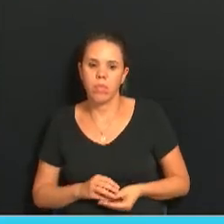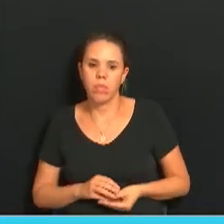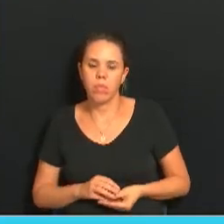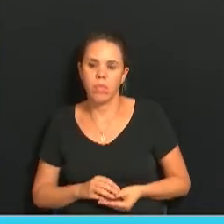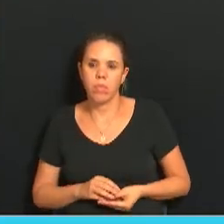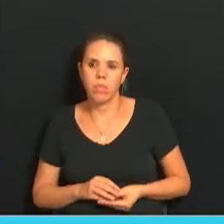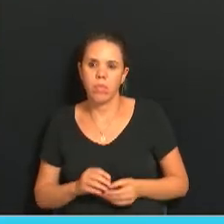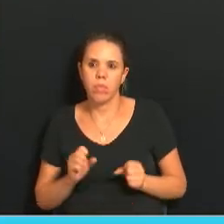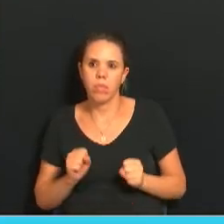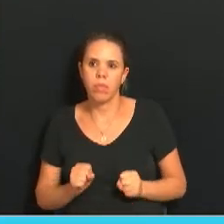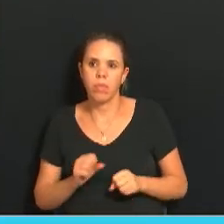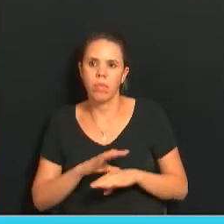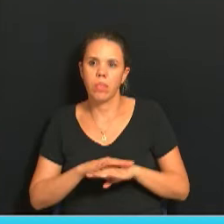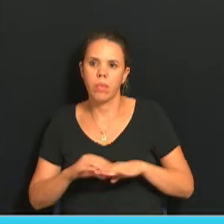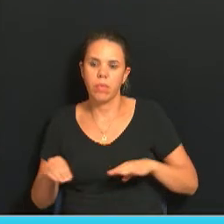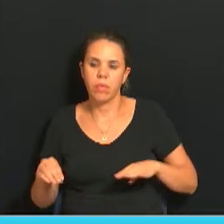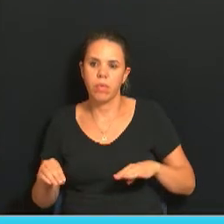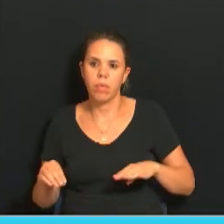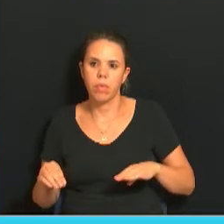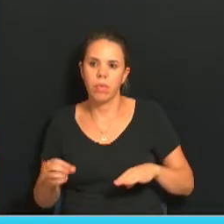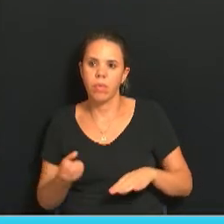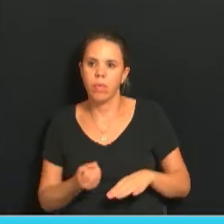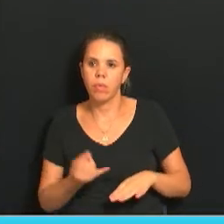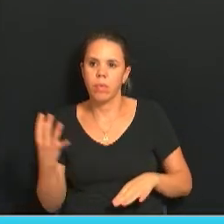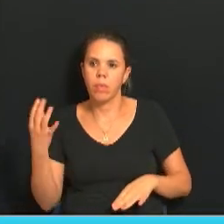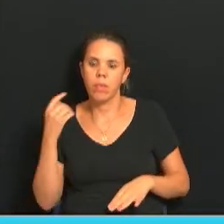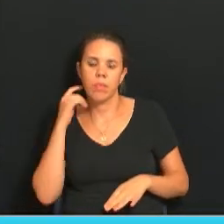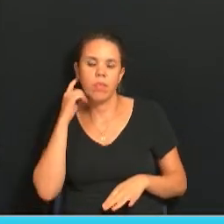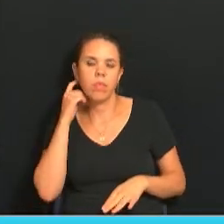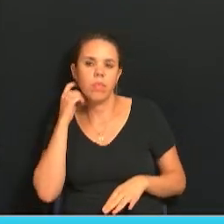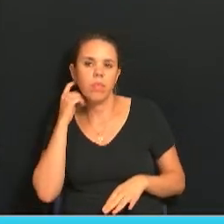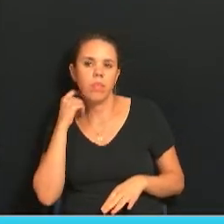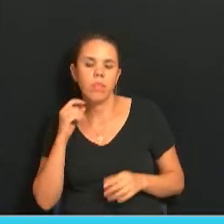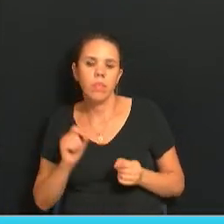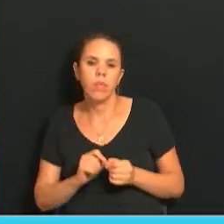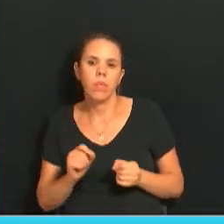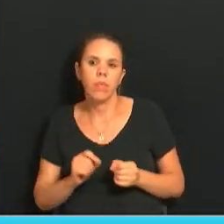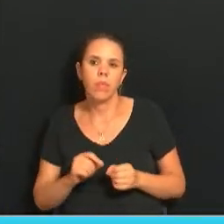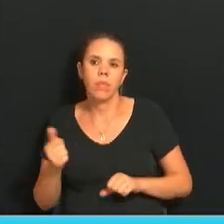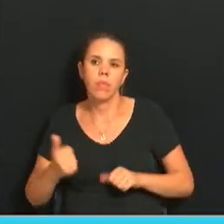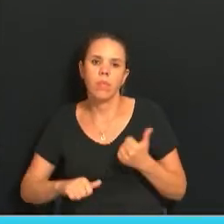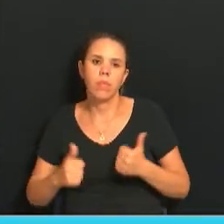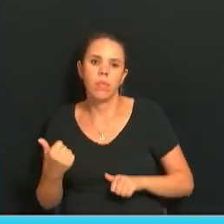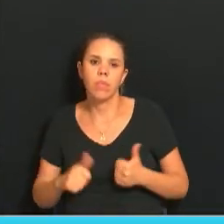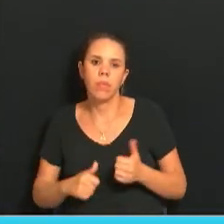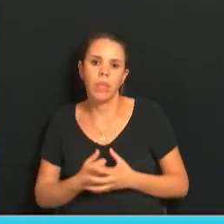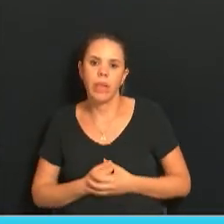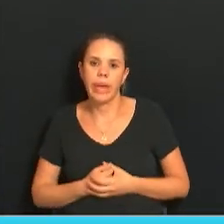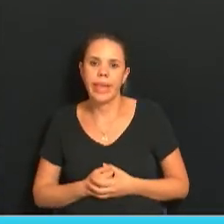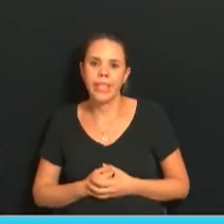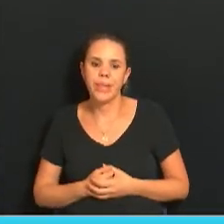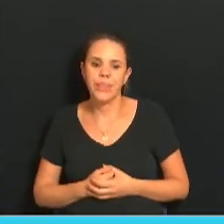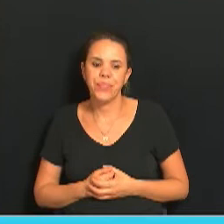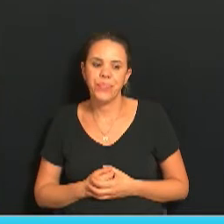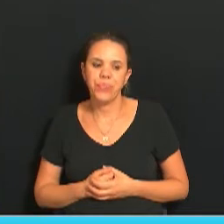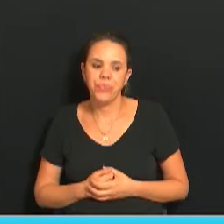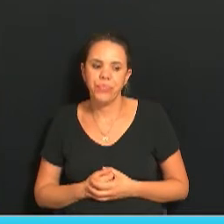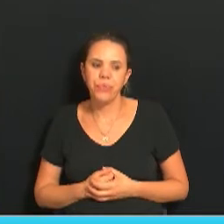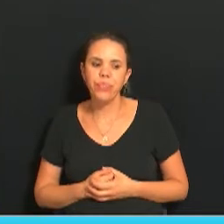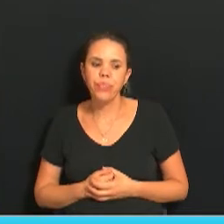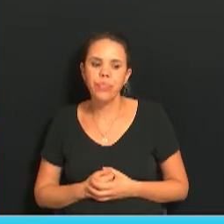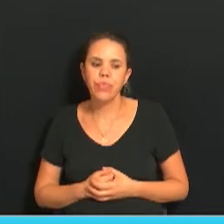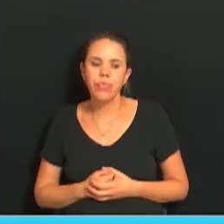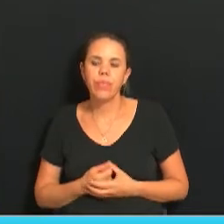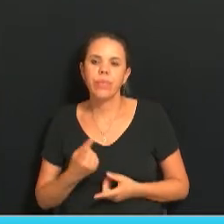pode curar pelo menos 1/3 dos casos, que é o que a gente faz com diagnóstico mais precoce, tá? E ela